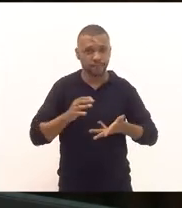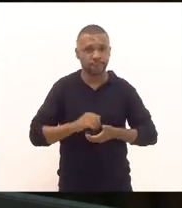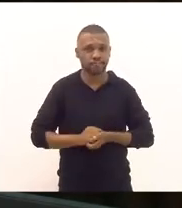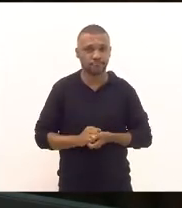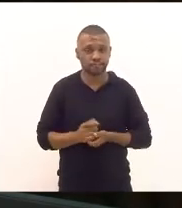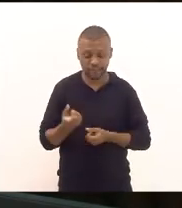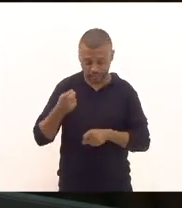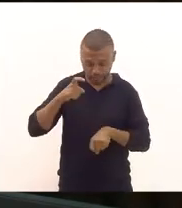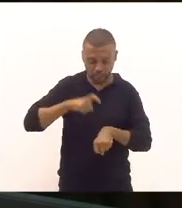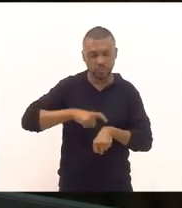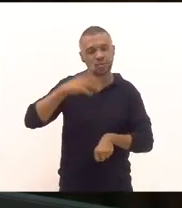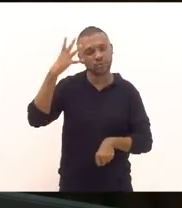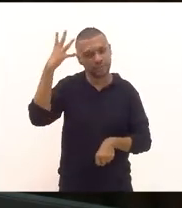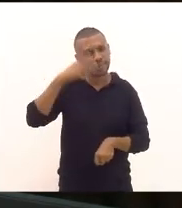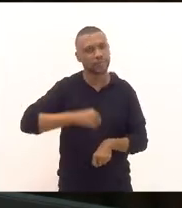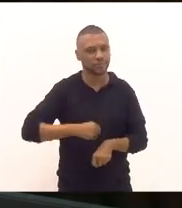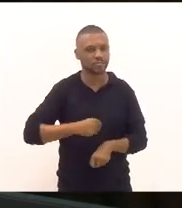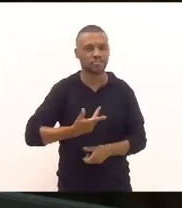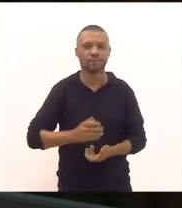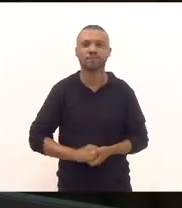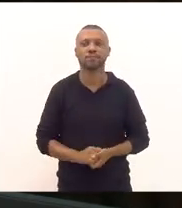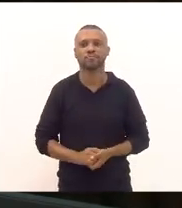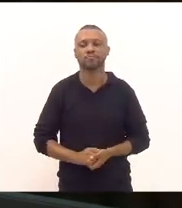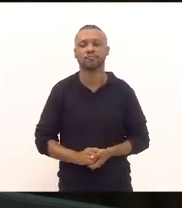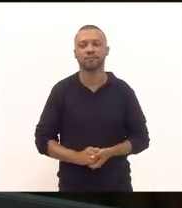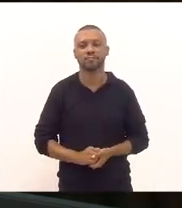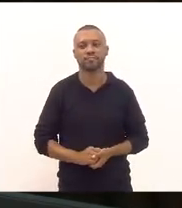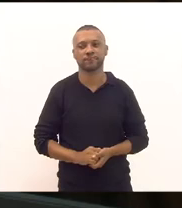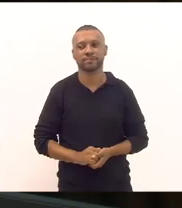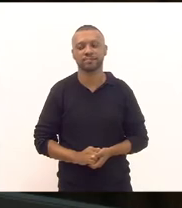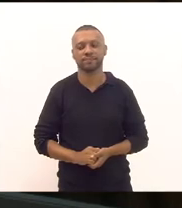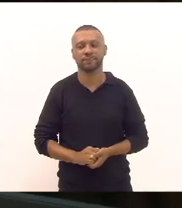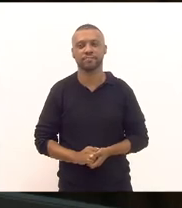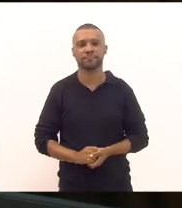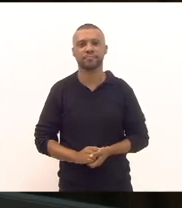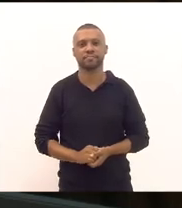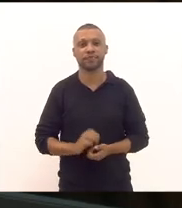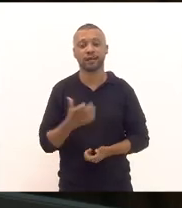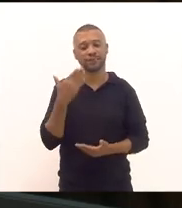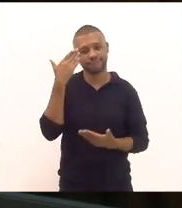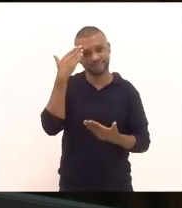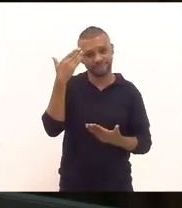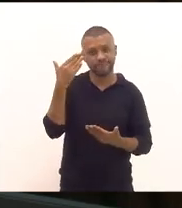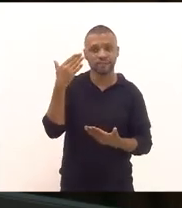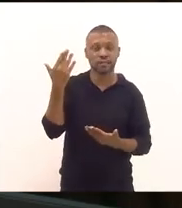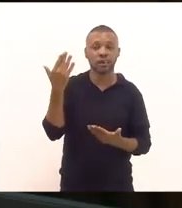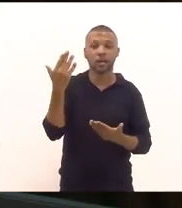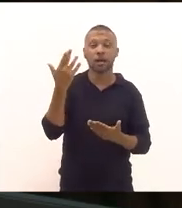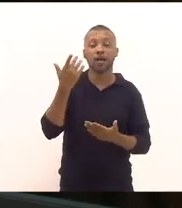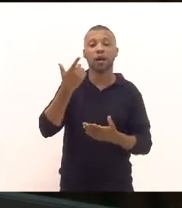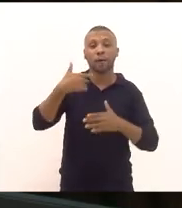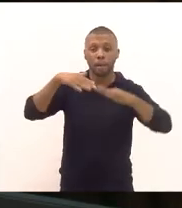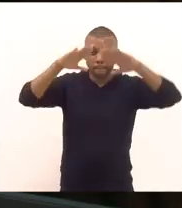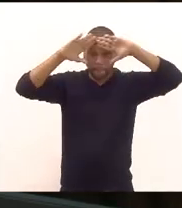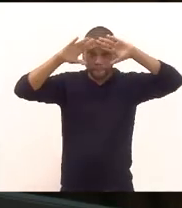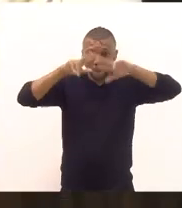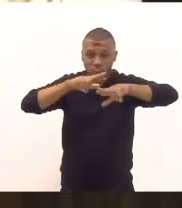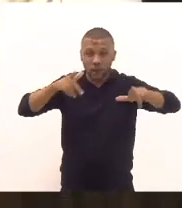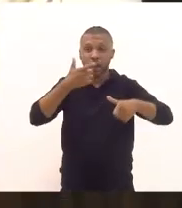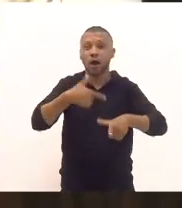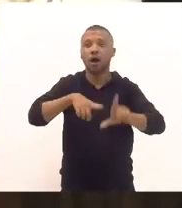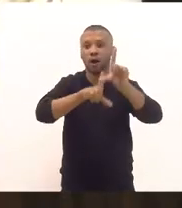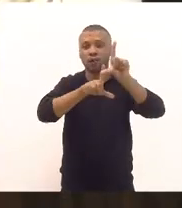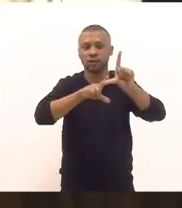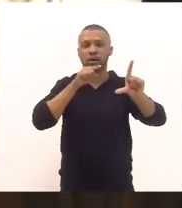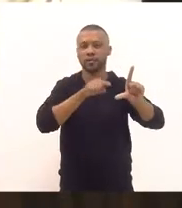por esse momento lindo e é bom só tenho que agradecer o dono do meu ori é só